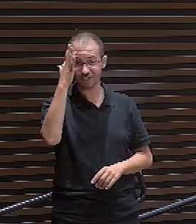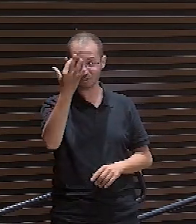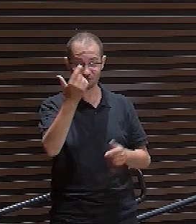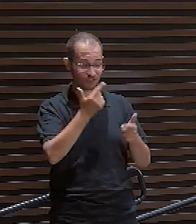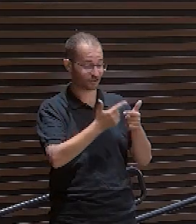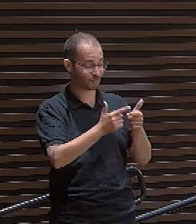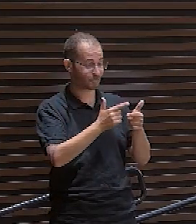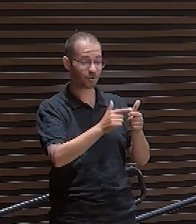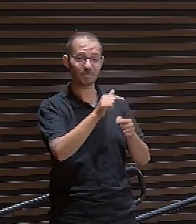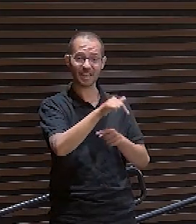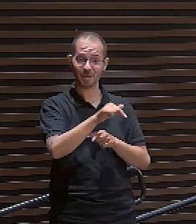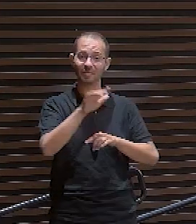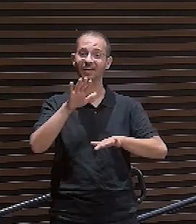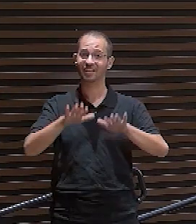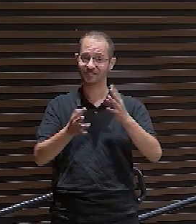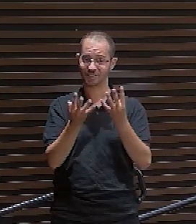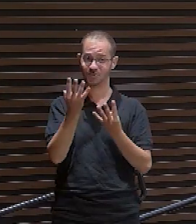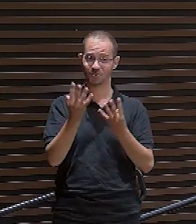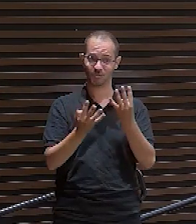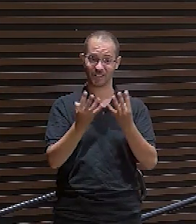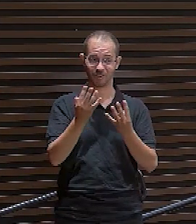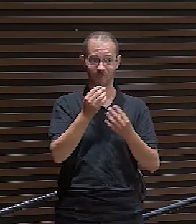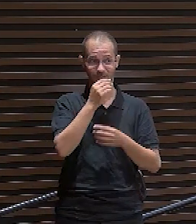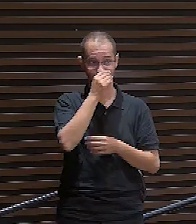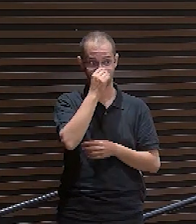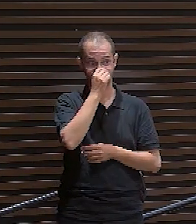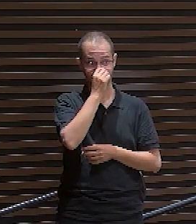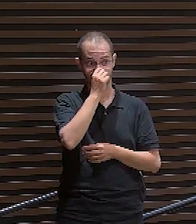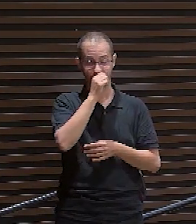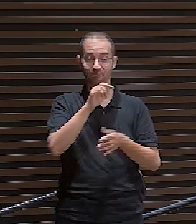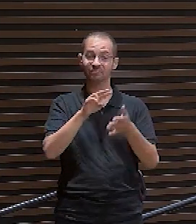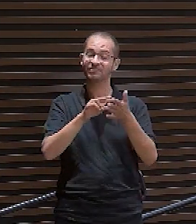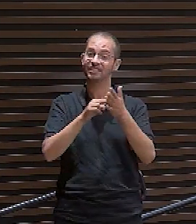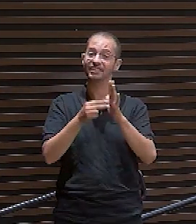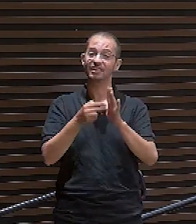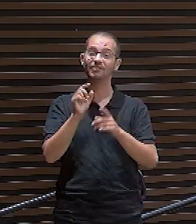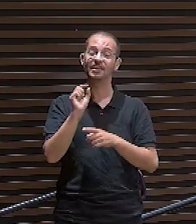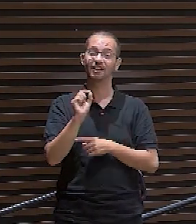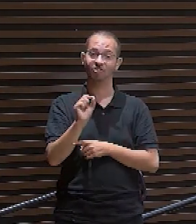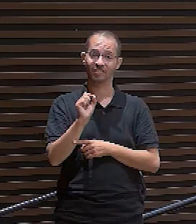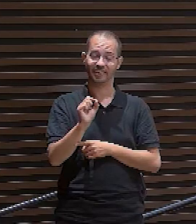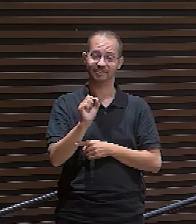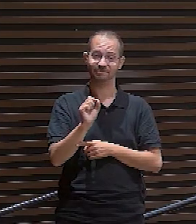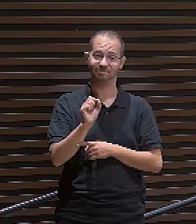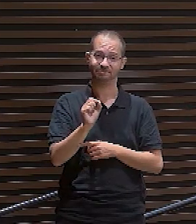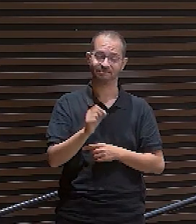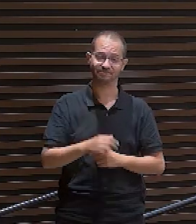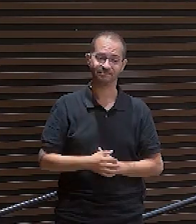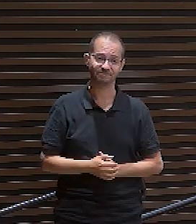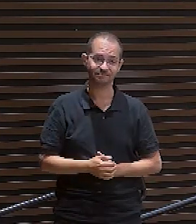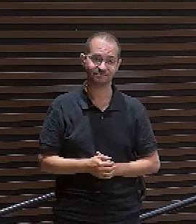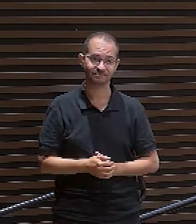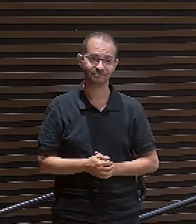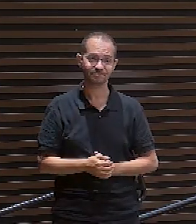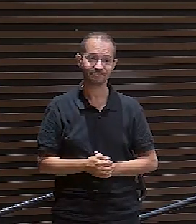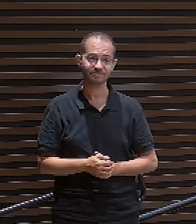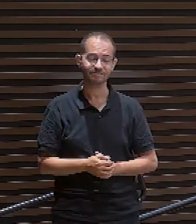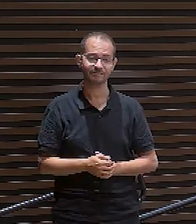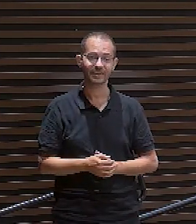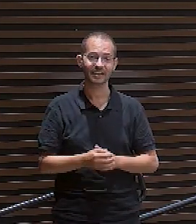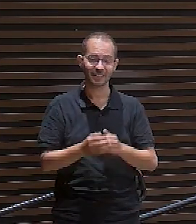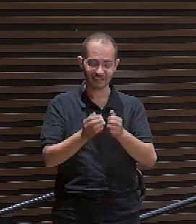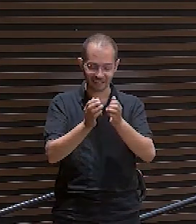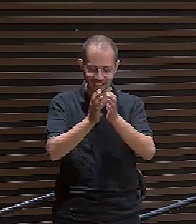muitas vezes, do coral. E o que eu quero chamar a atenção, meus irmãos, é que a